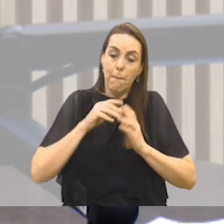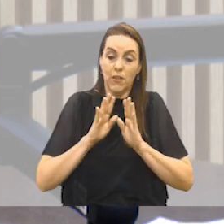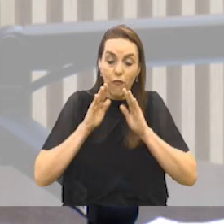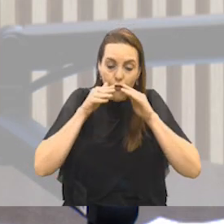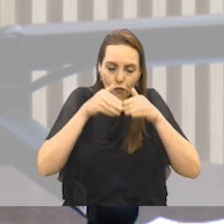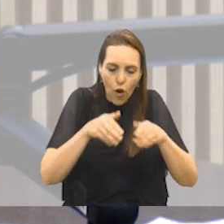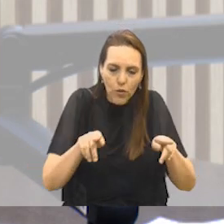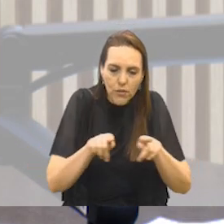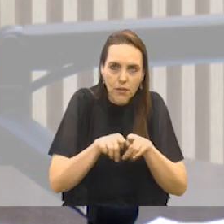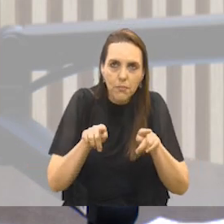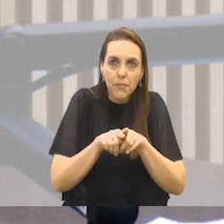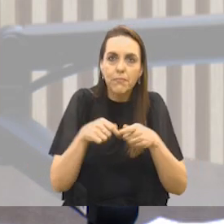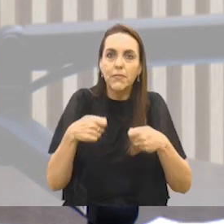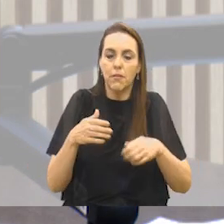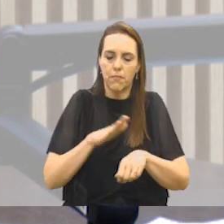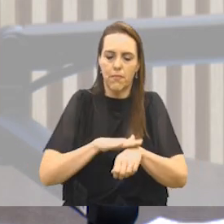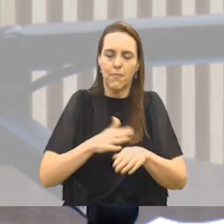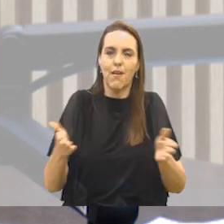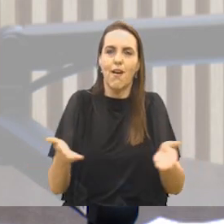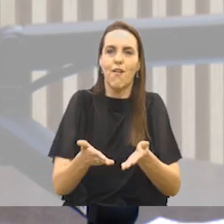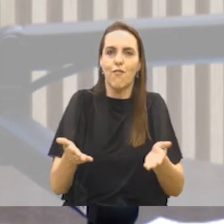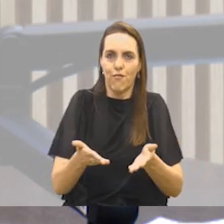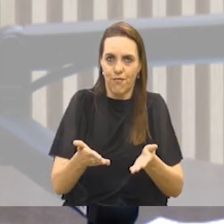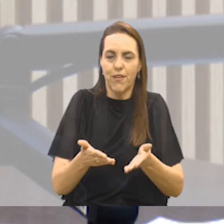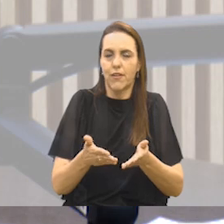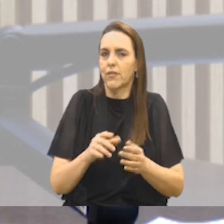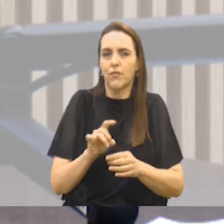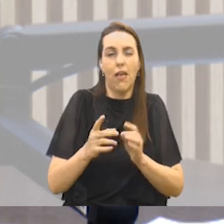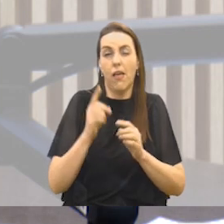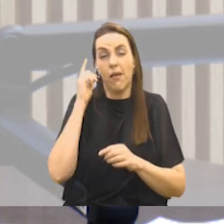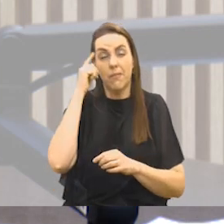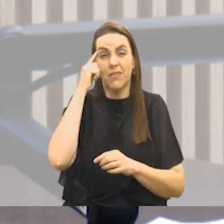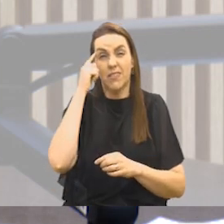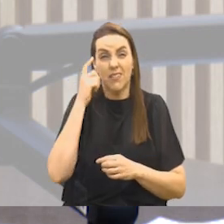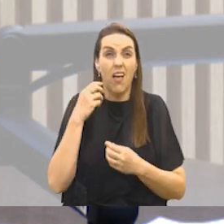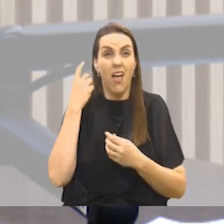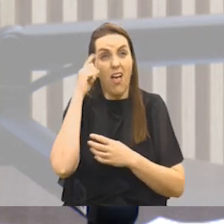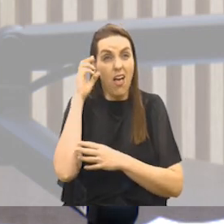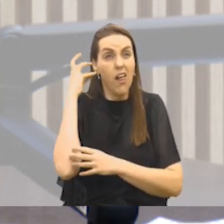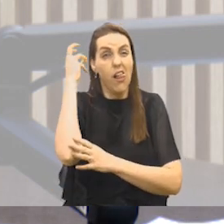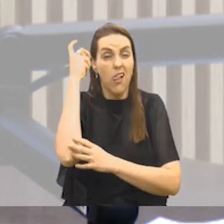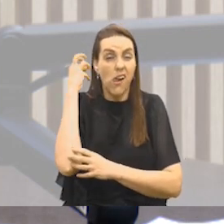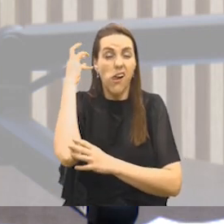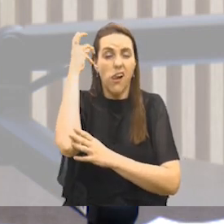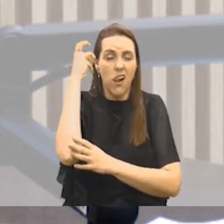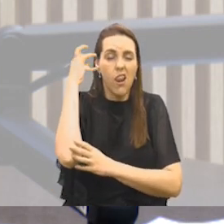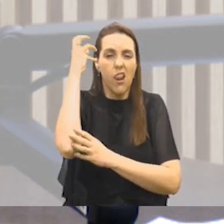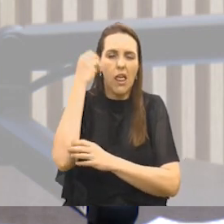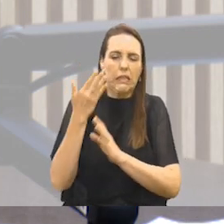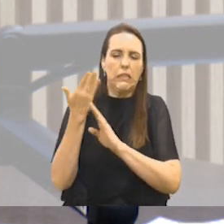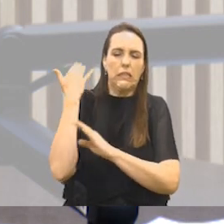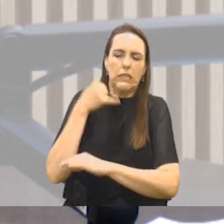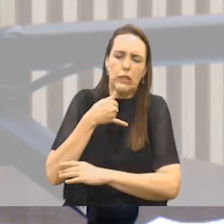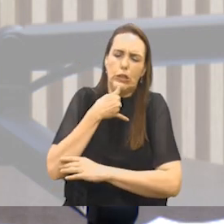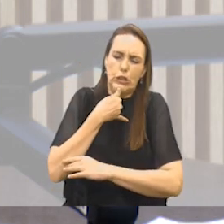Mas também a gente deve focar no momento presente, sabe? Não ficar remoendo o que foi lamentável,